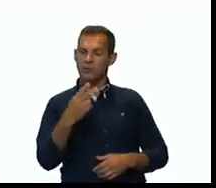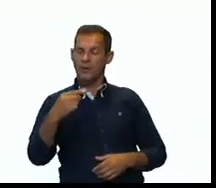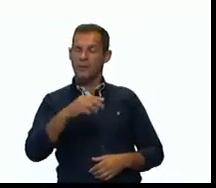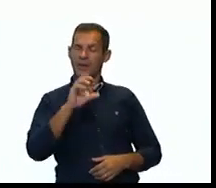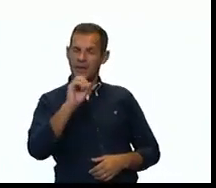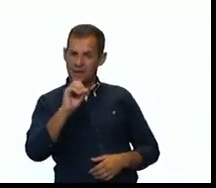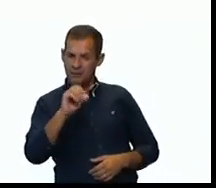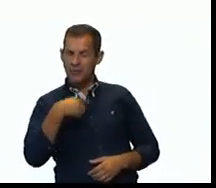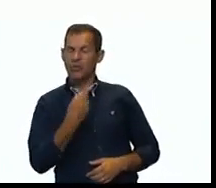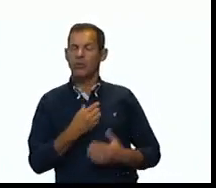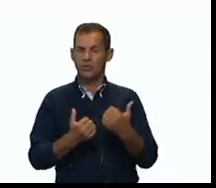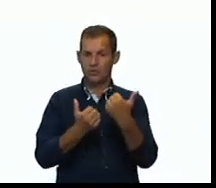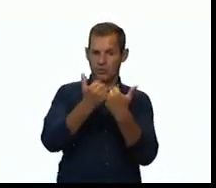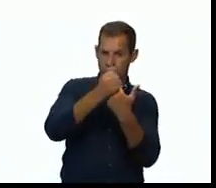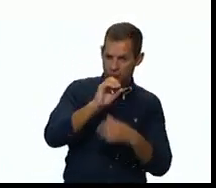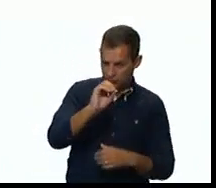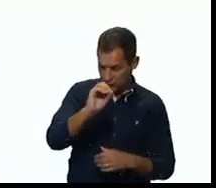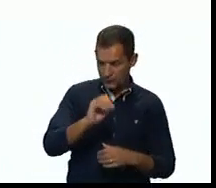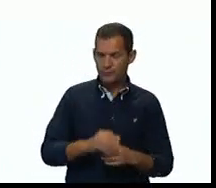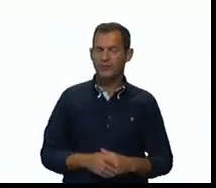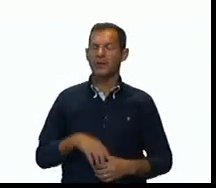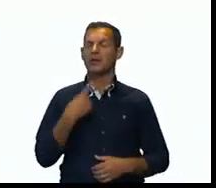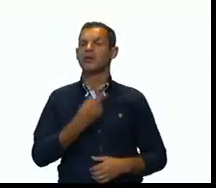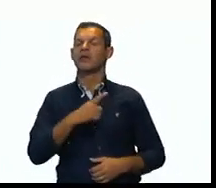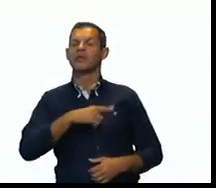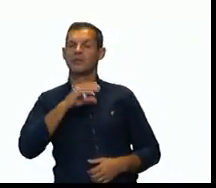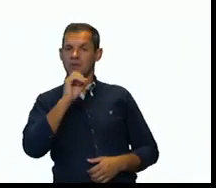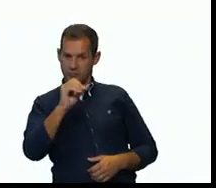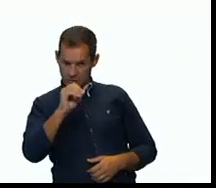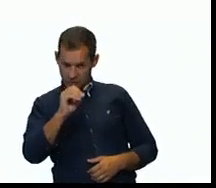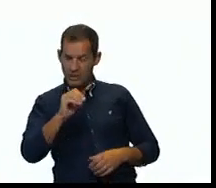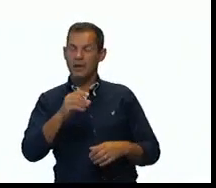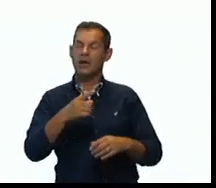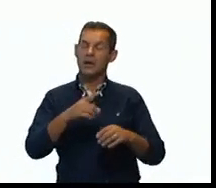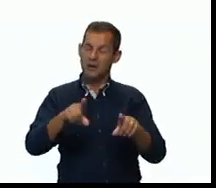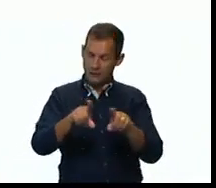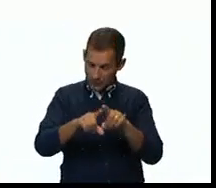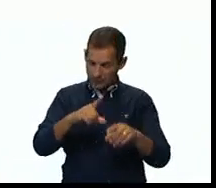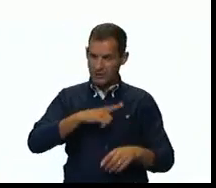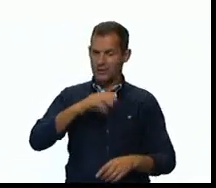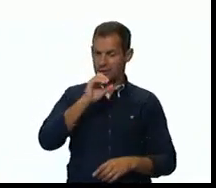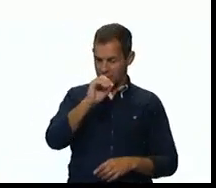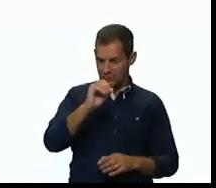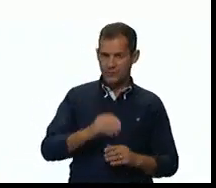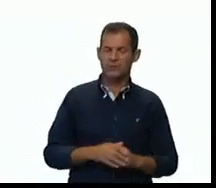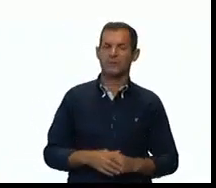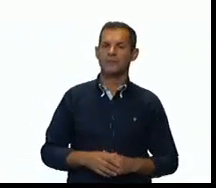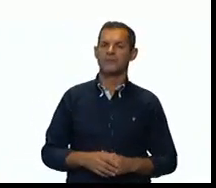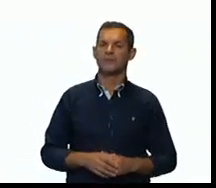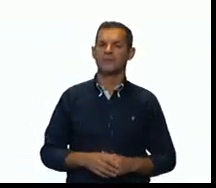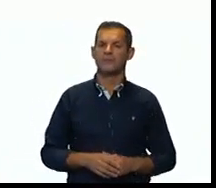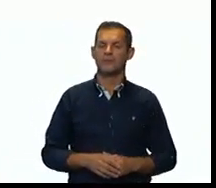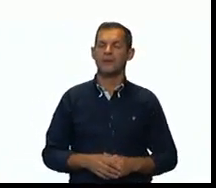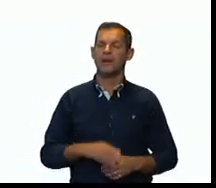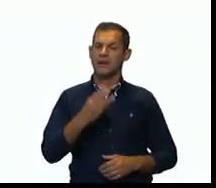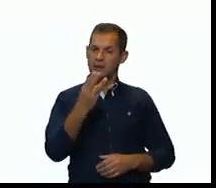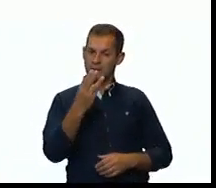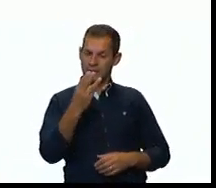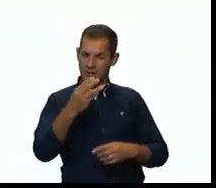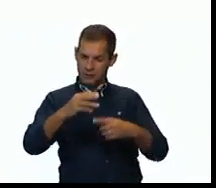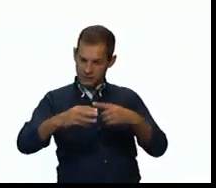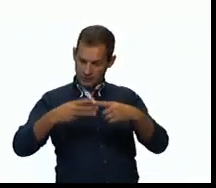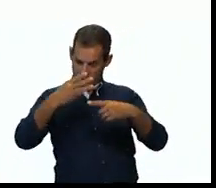menos 0, porque quando a gente substitui o 0, aqui nós vamos ter 0 e aqui também nós iremos ter 0.